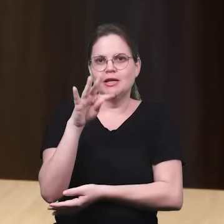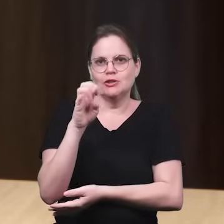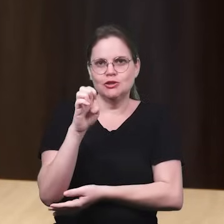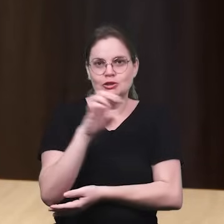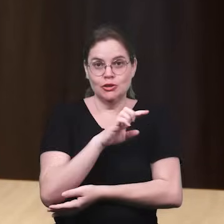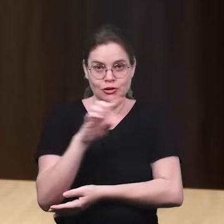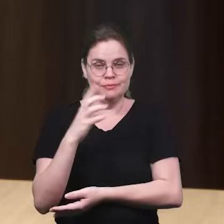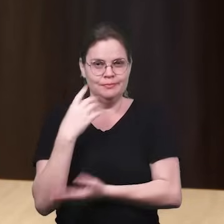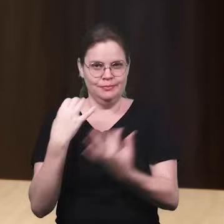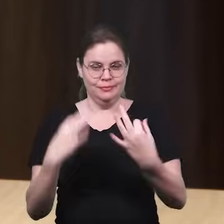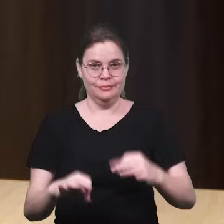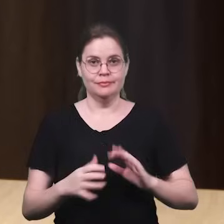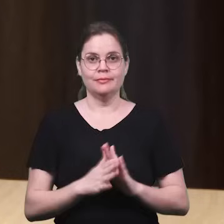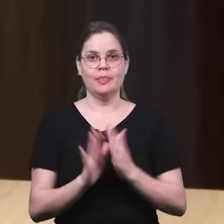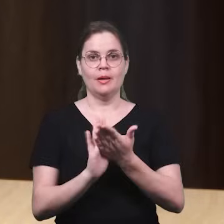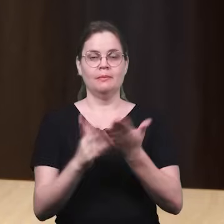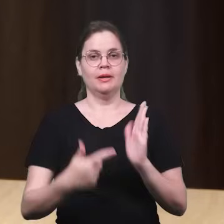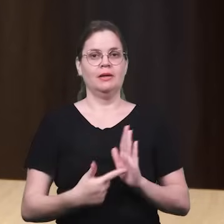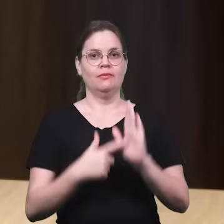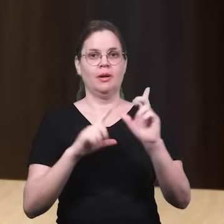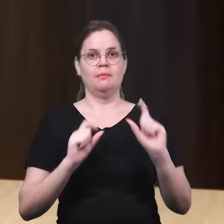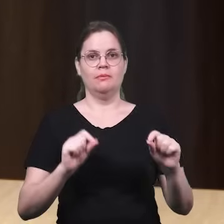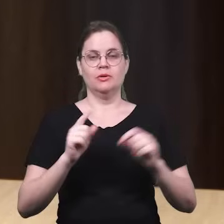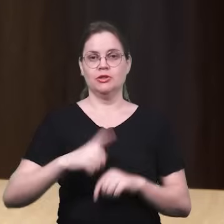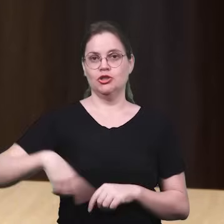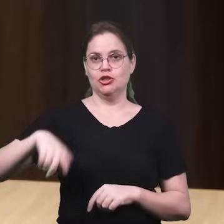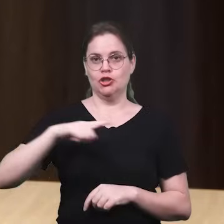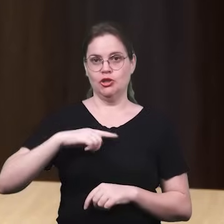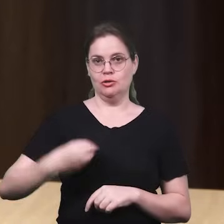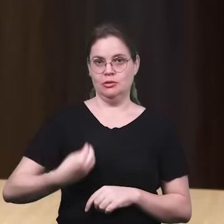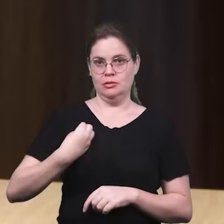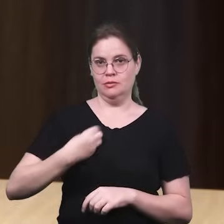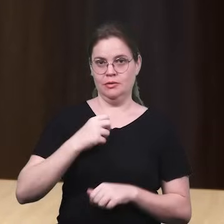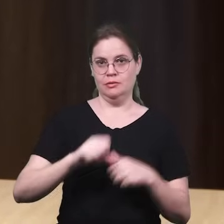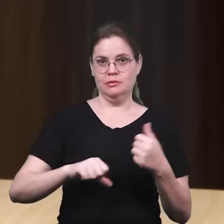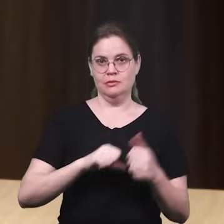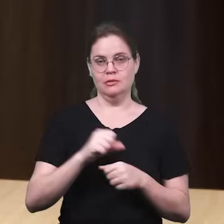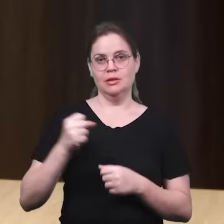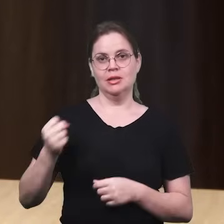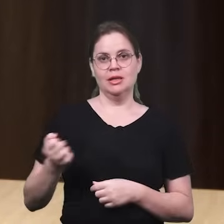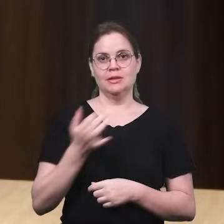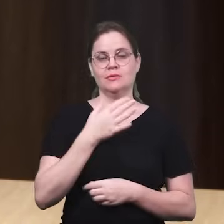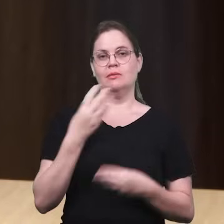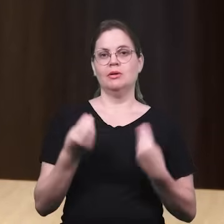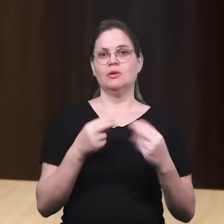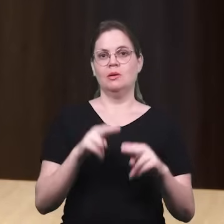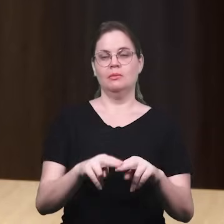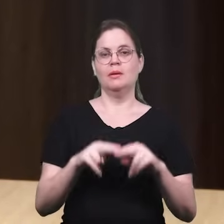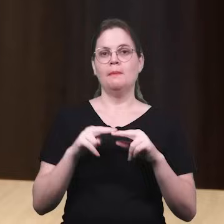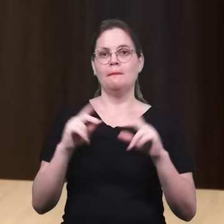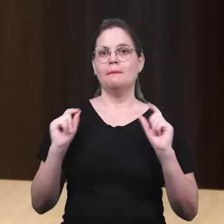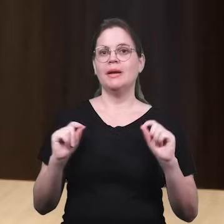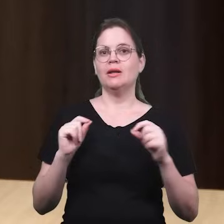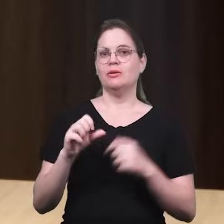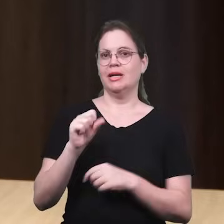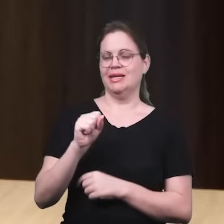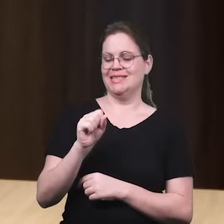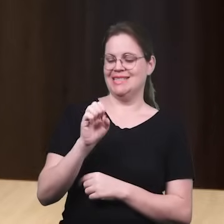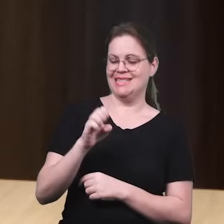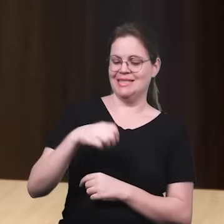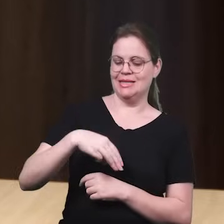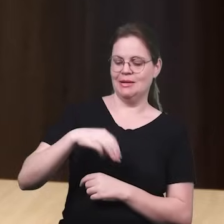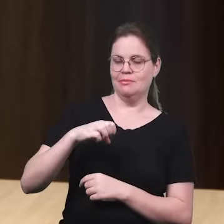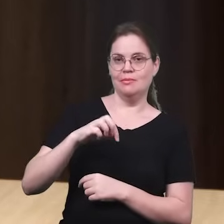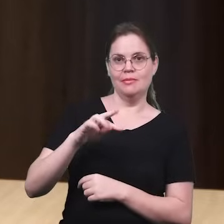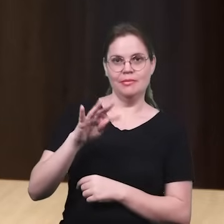gerados de novo, gerados pela semente incorruptível da palavra de Deus. Glória a Deus. Pedro diz isso